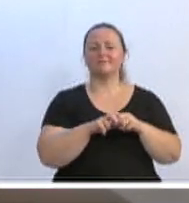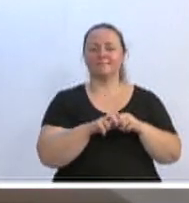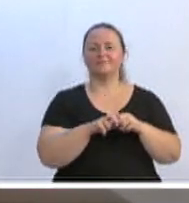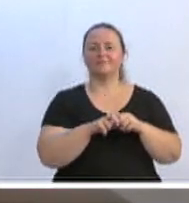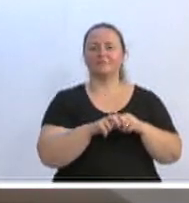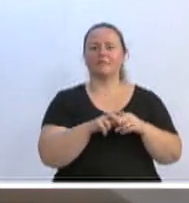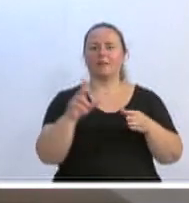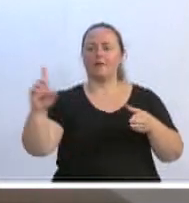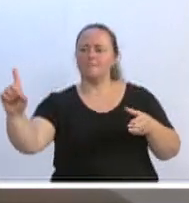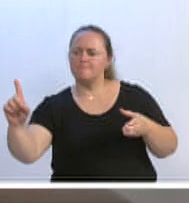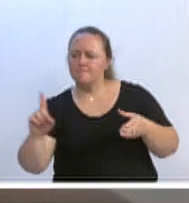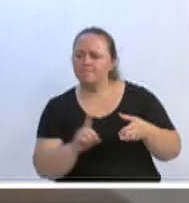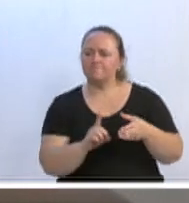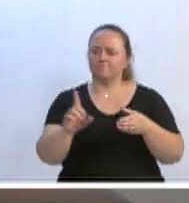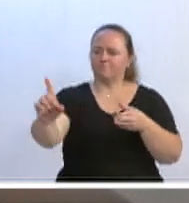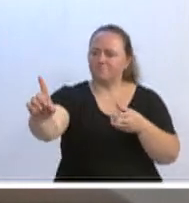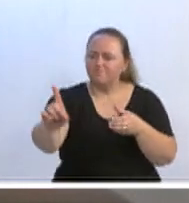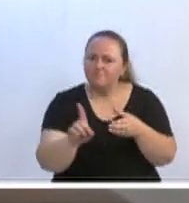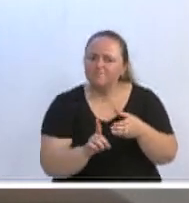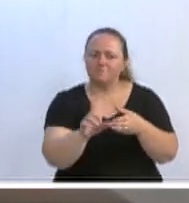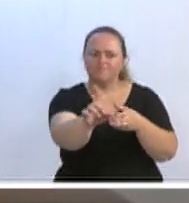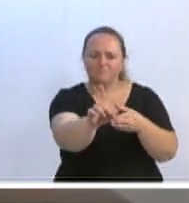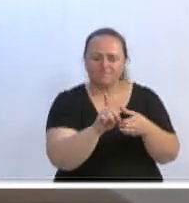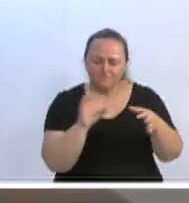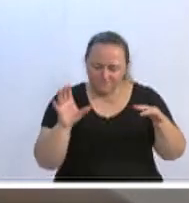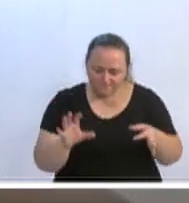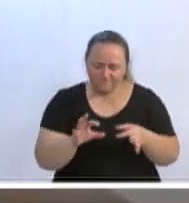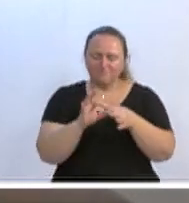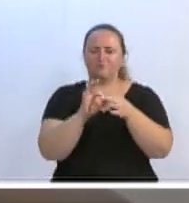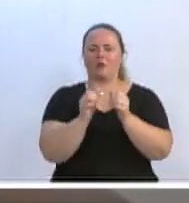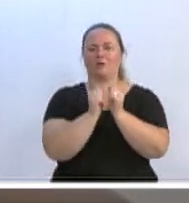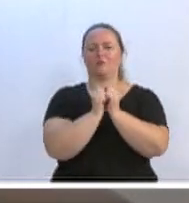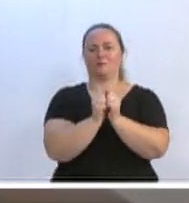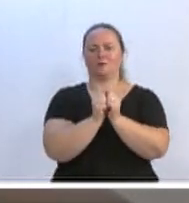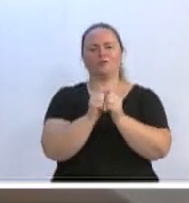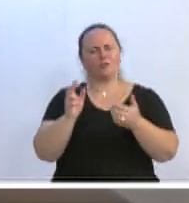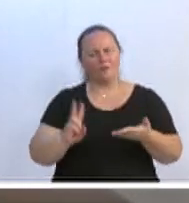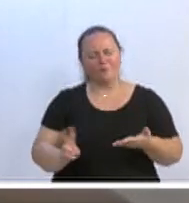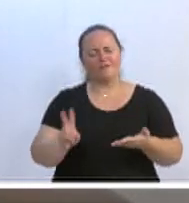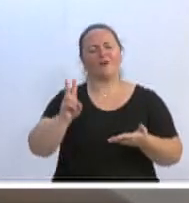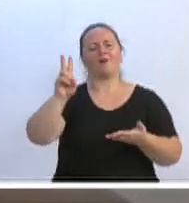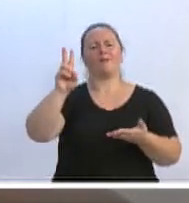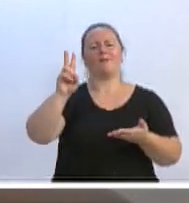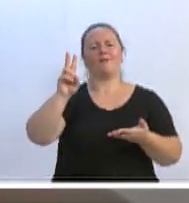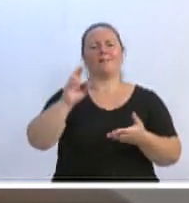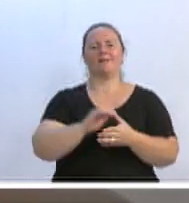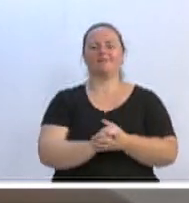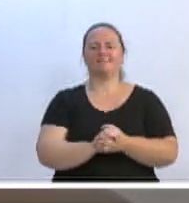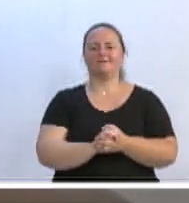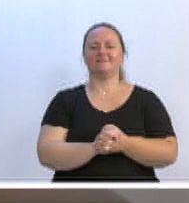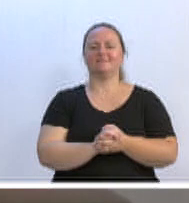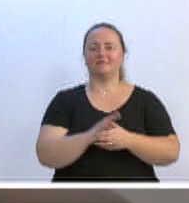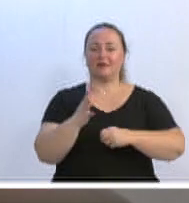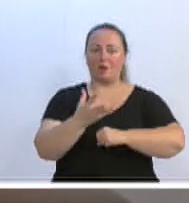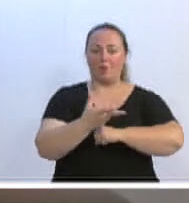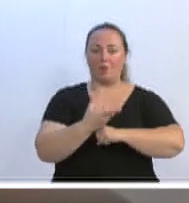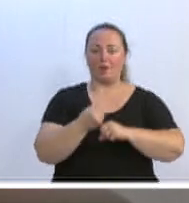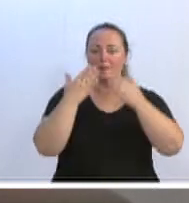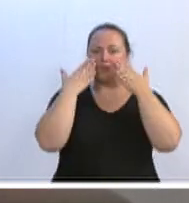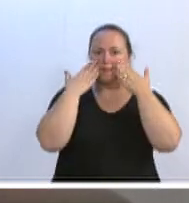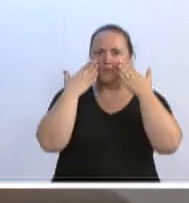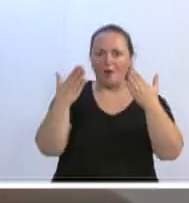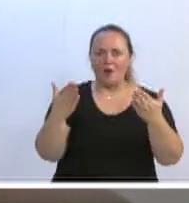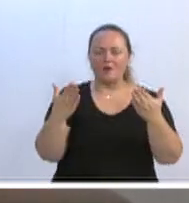nós valorizamos a nossa igreja da qual nós pertencemos. A igreja visível e a igreja também invisível, que